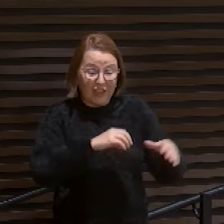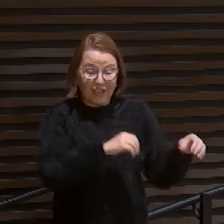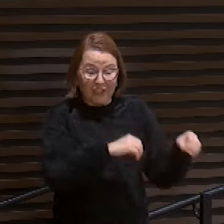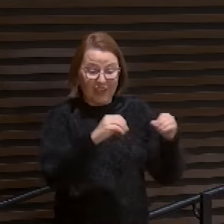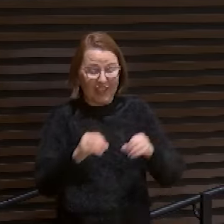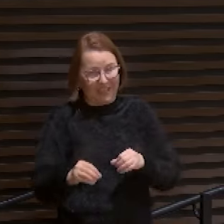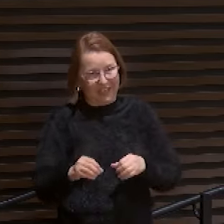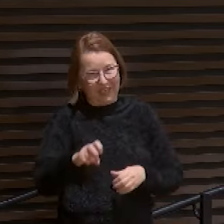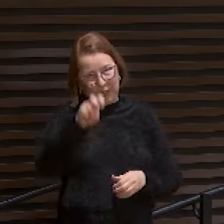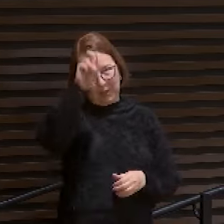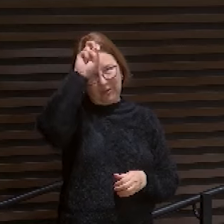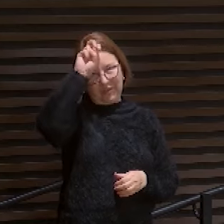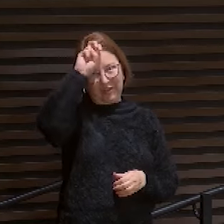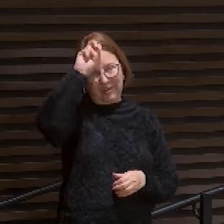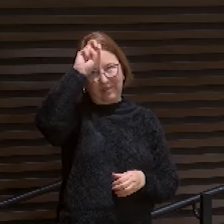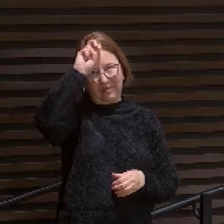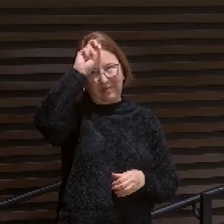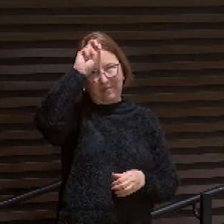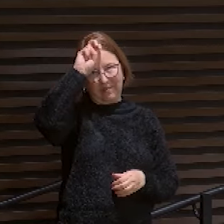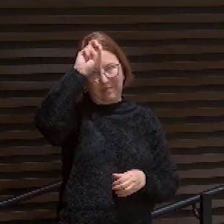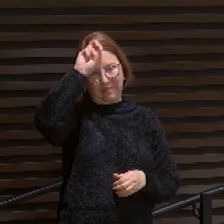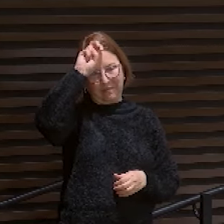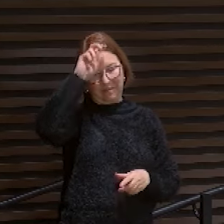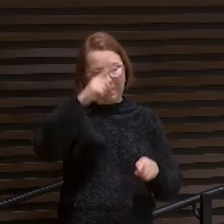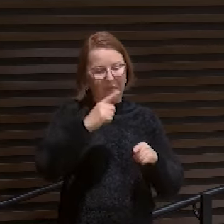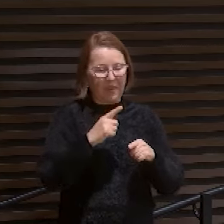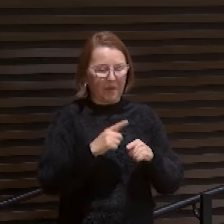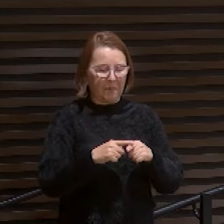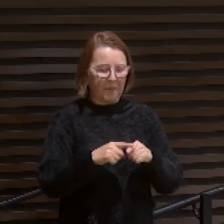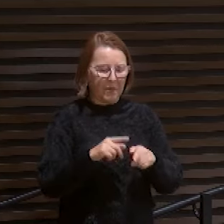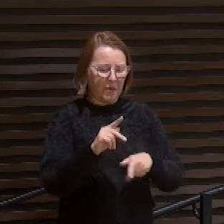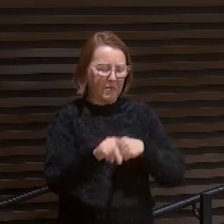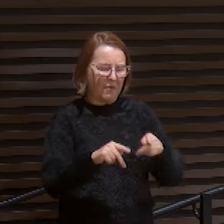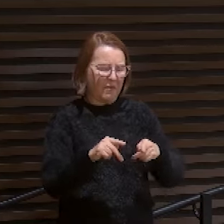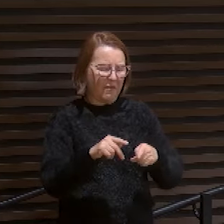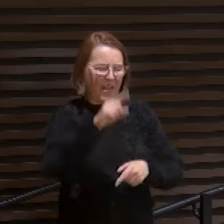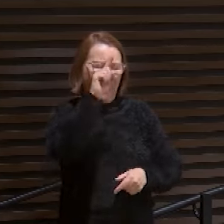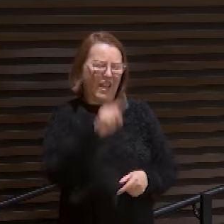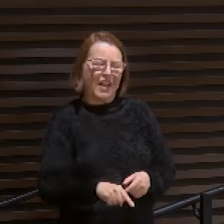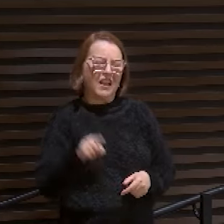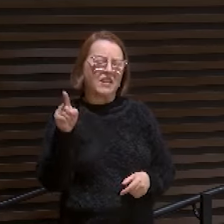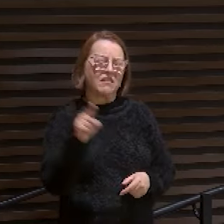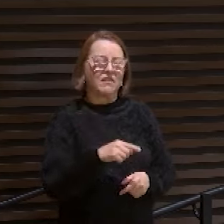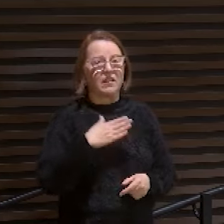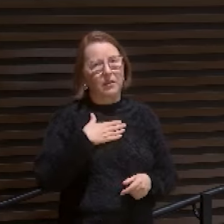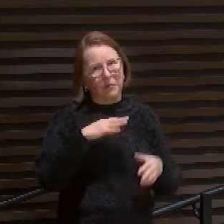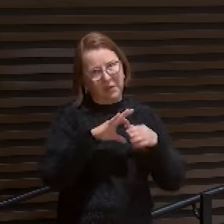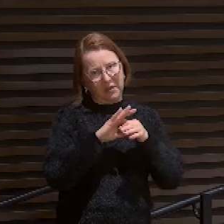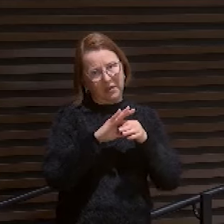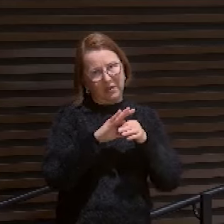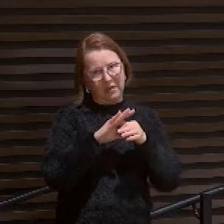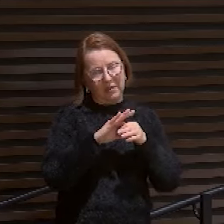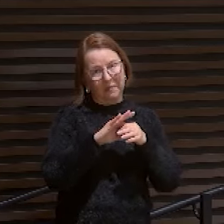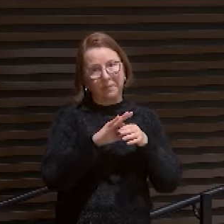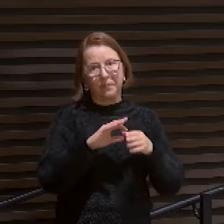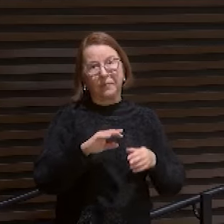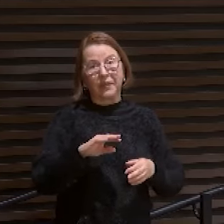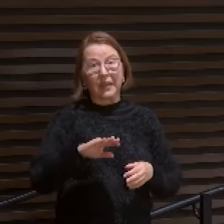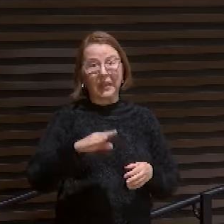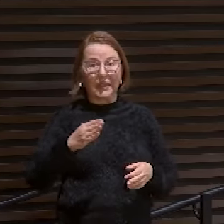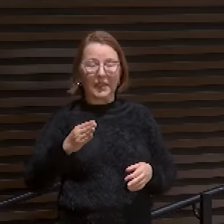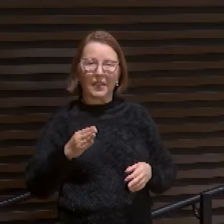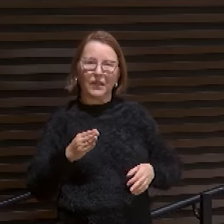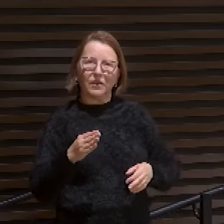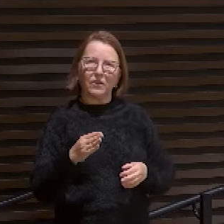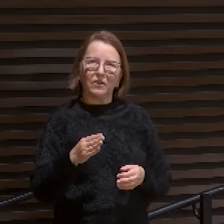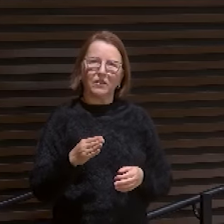do Egito, porquanto eles anularam a minha aliança, não obstante eu os